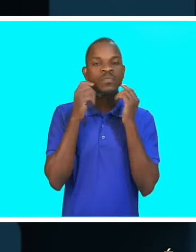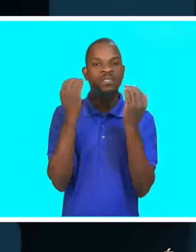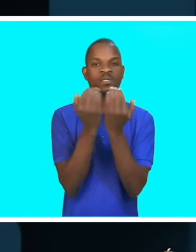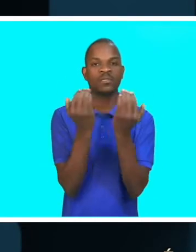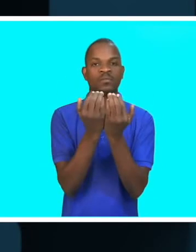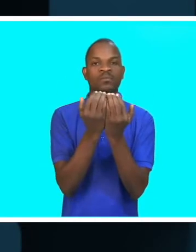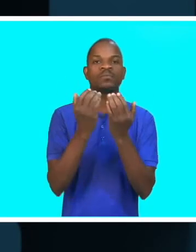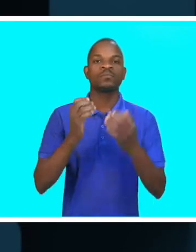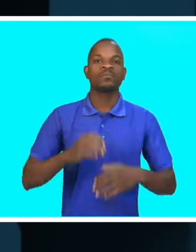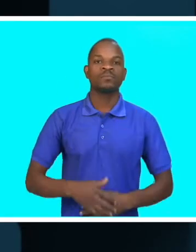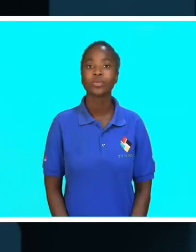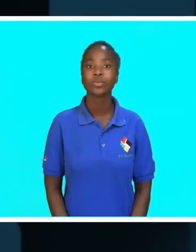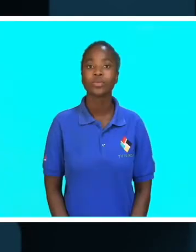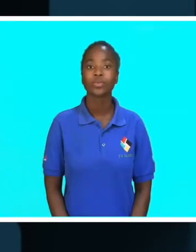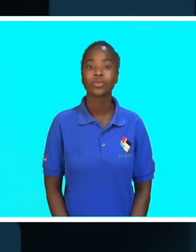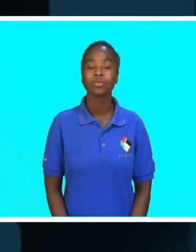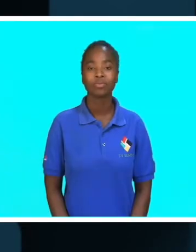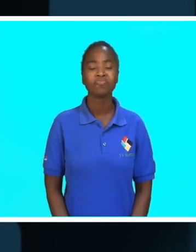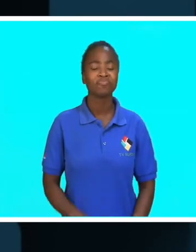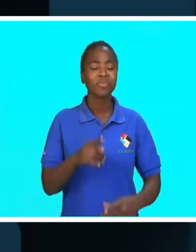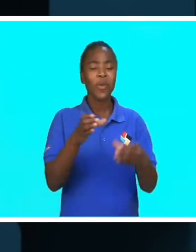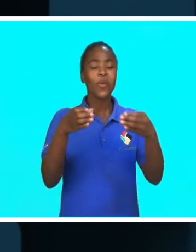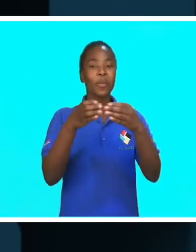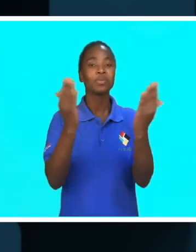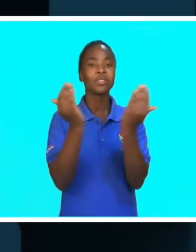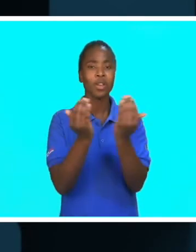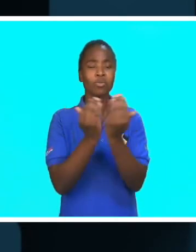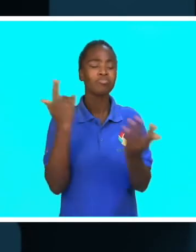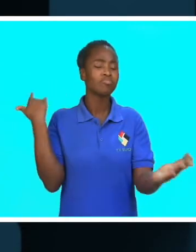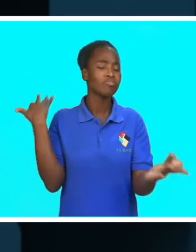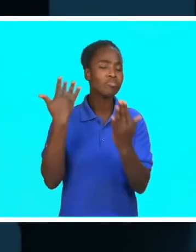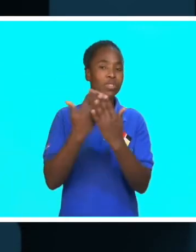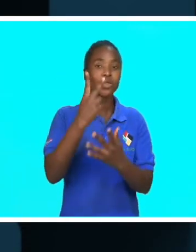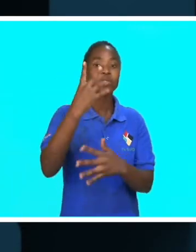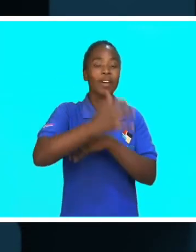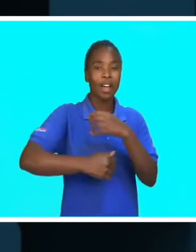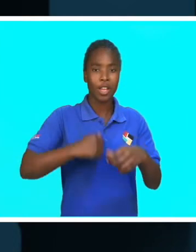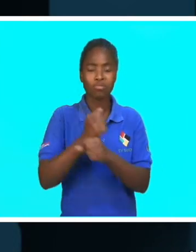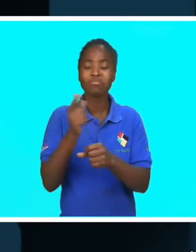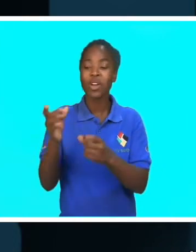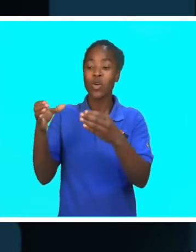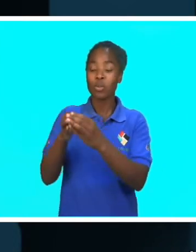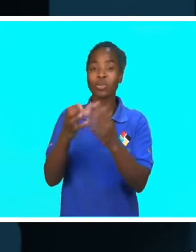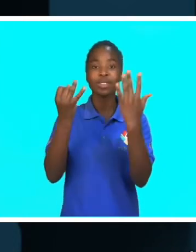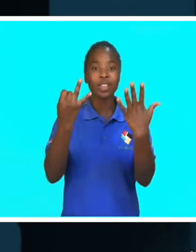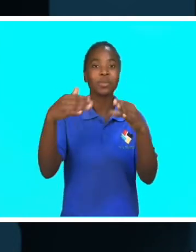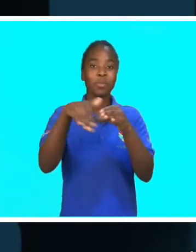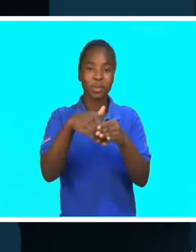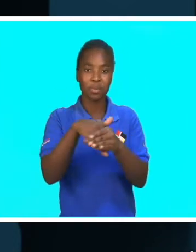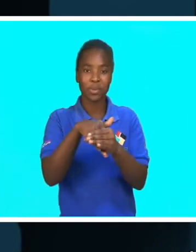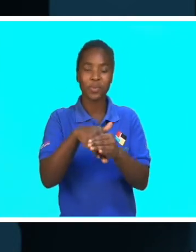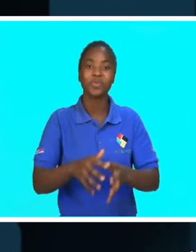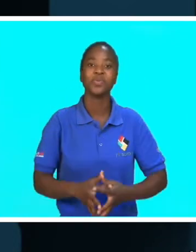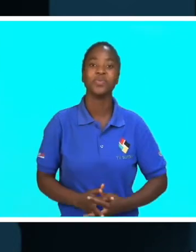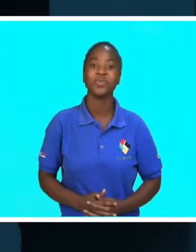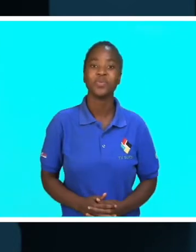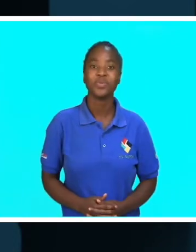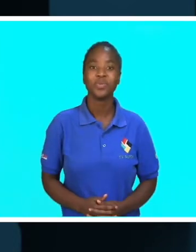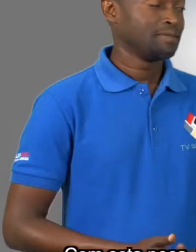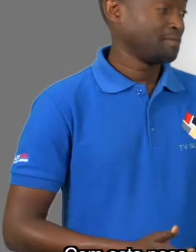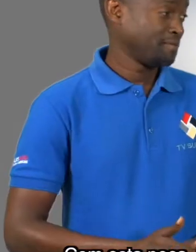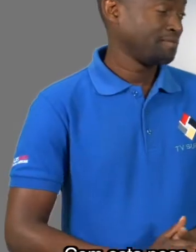Moçambicana de Teatro. O grupo Teatral Madoda existe há mais de dois anos e é composto por sete